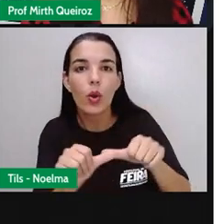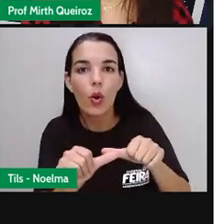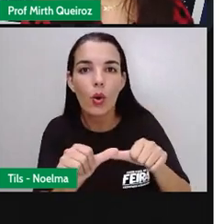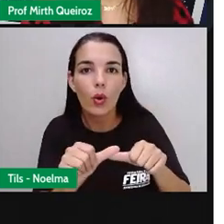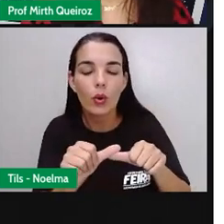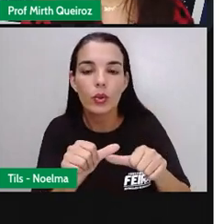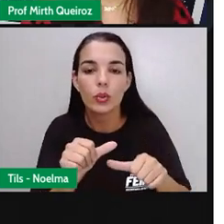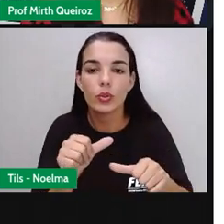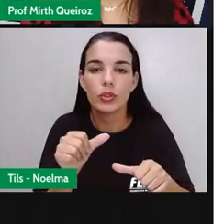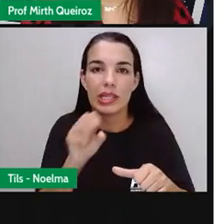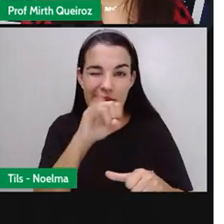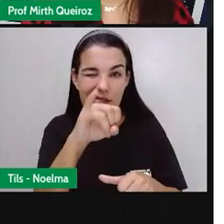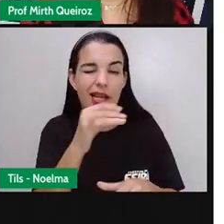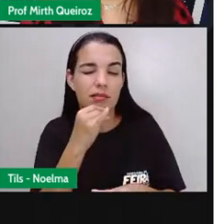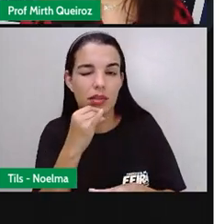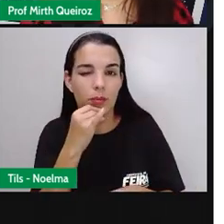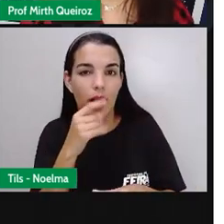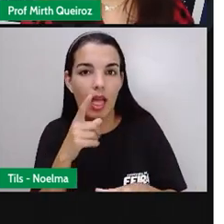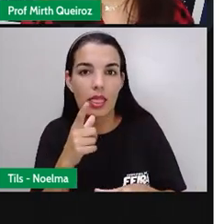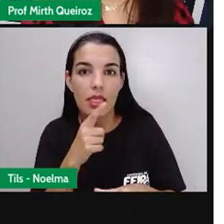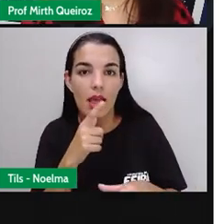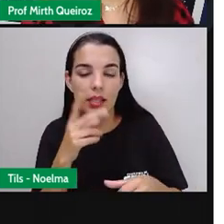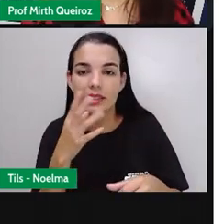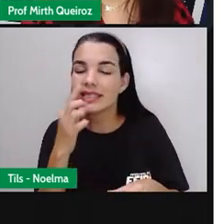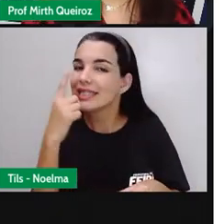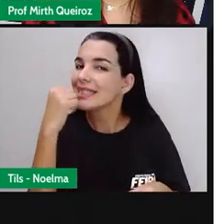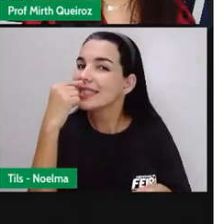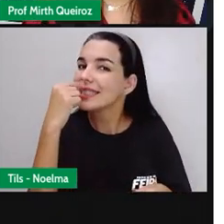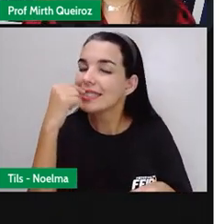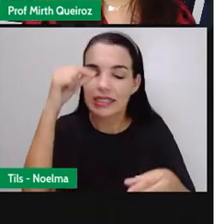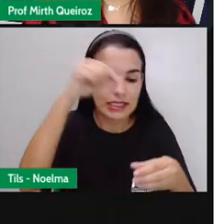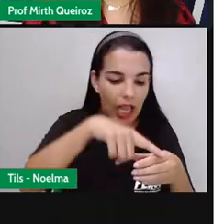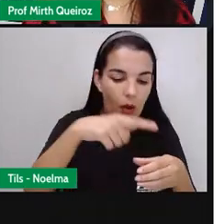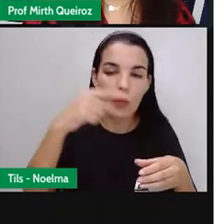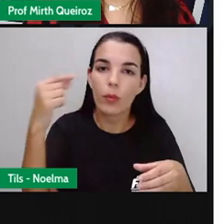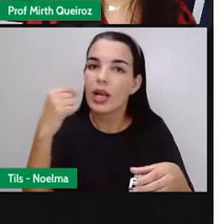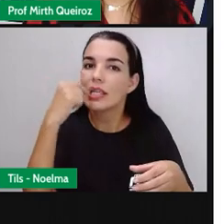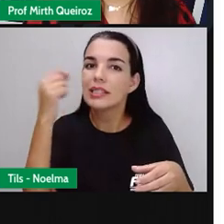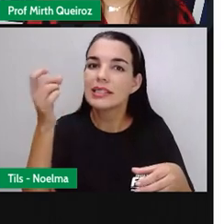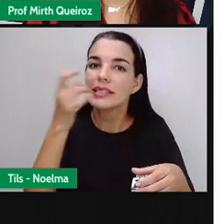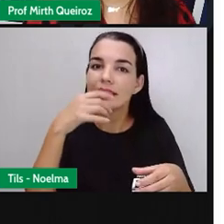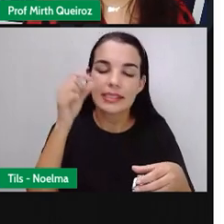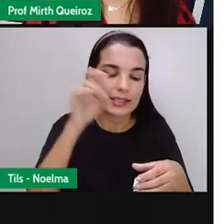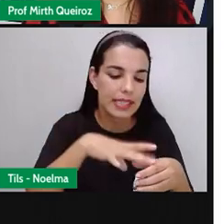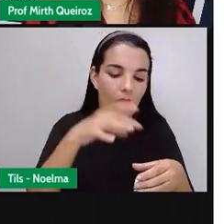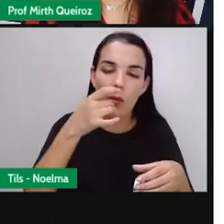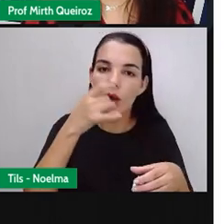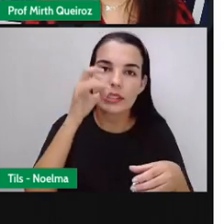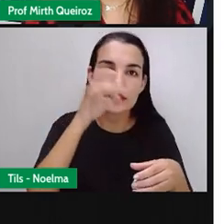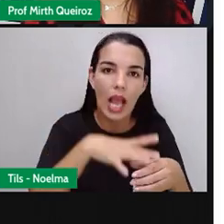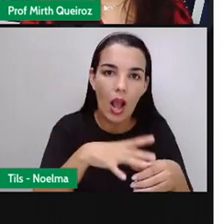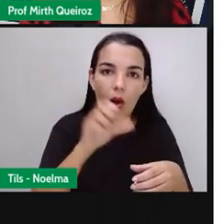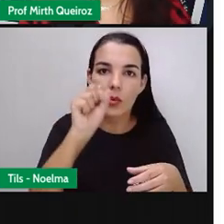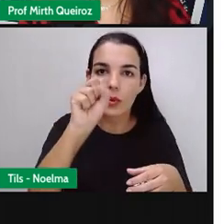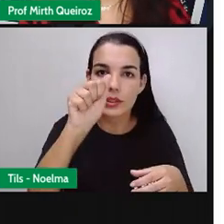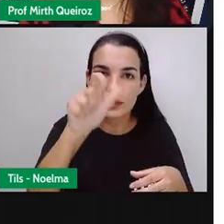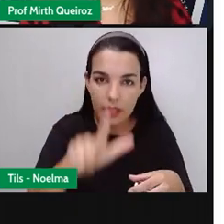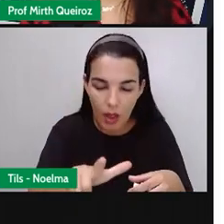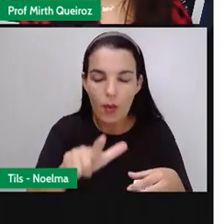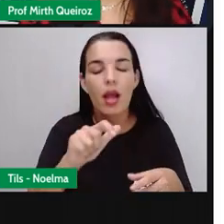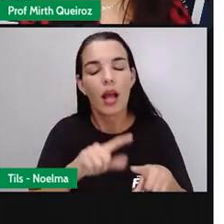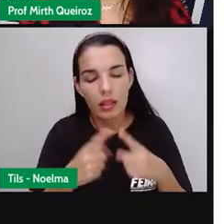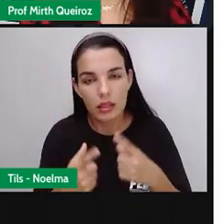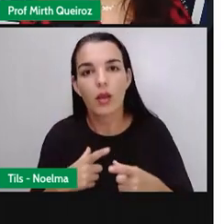quando a gente coloca sal na água, a gente altera a água em relação à sua composição. E aí nós teremos uma